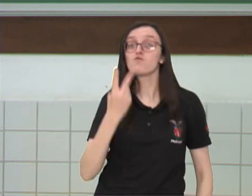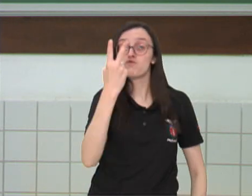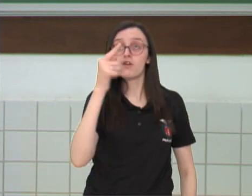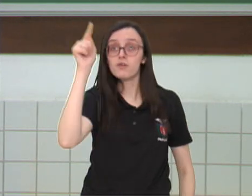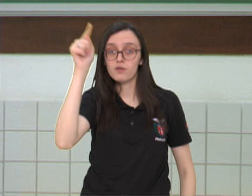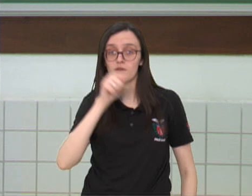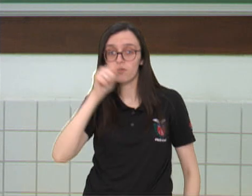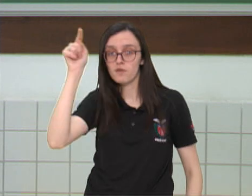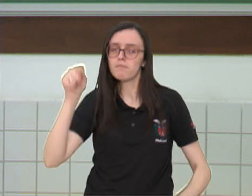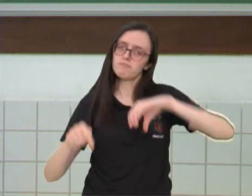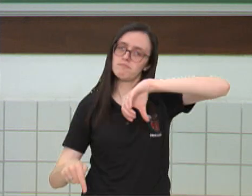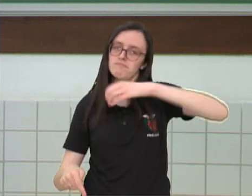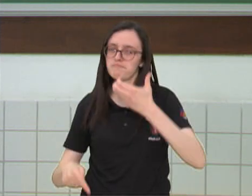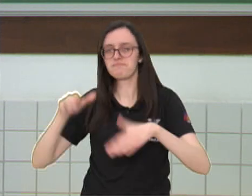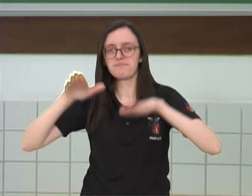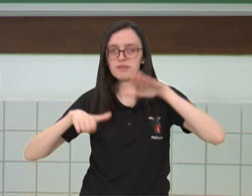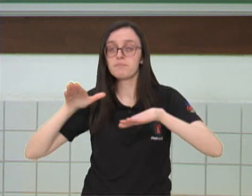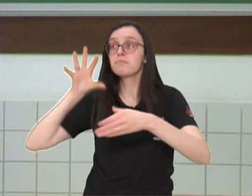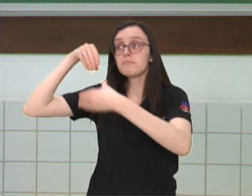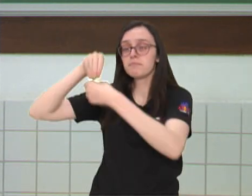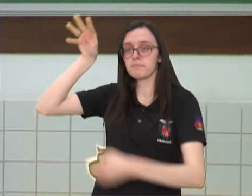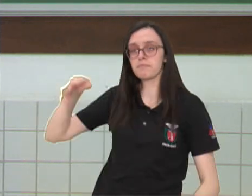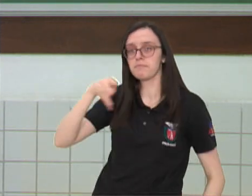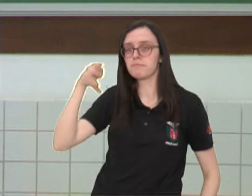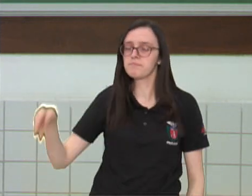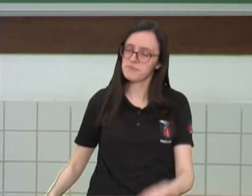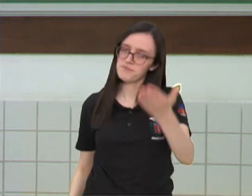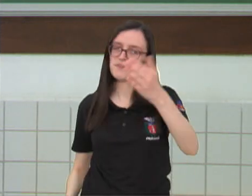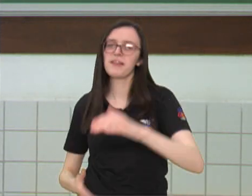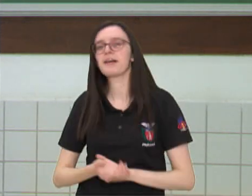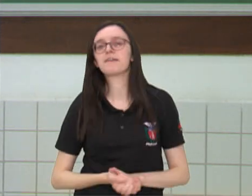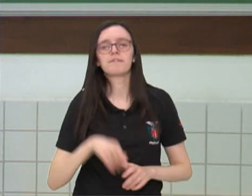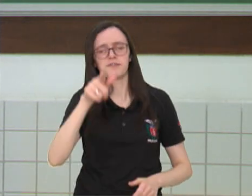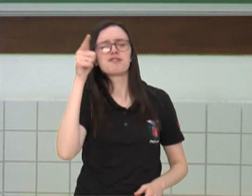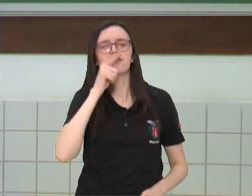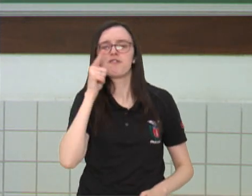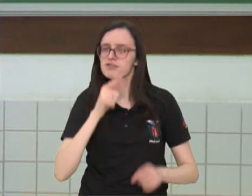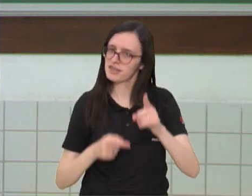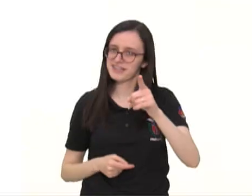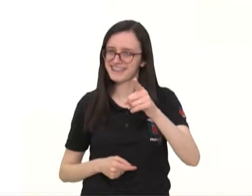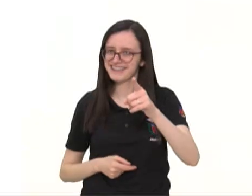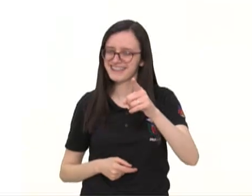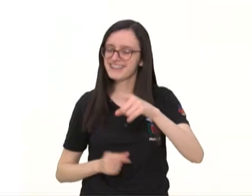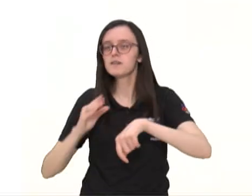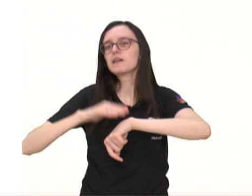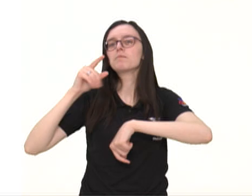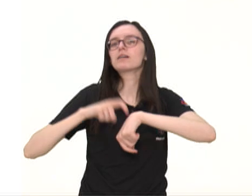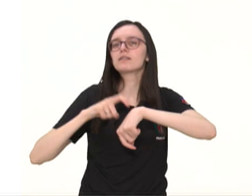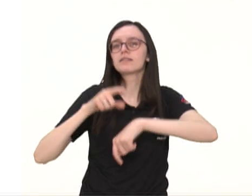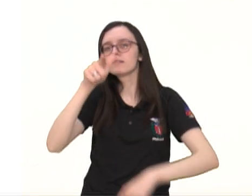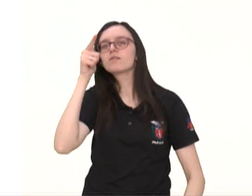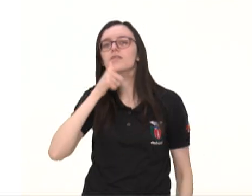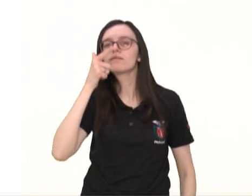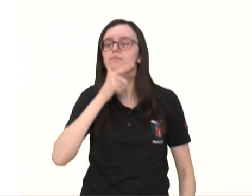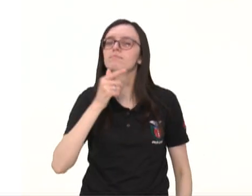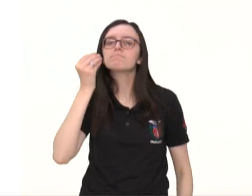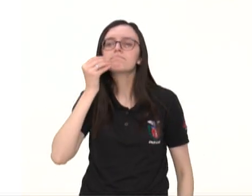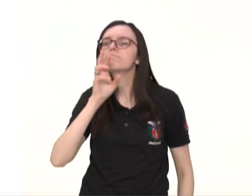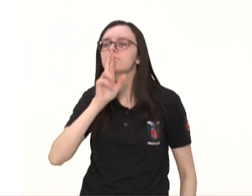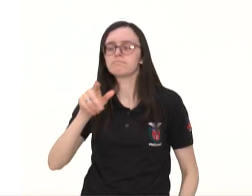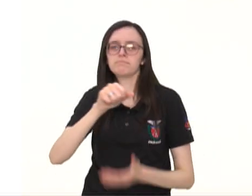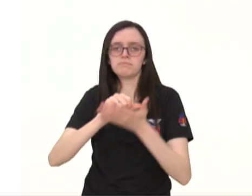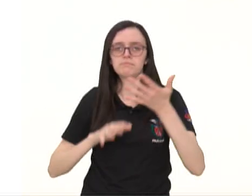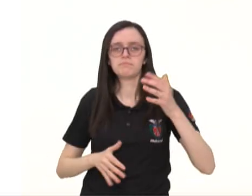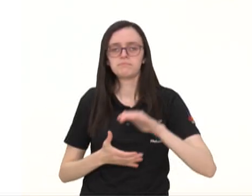parábolas no mesmo plano cartesiano. Vá lá, você consegue, hein? Mais uns minutinhos para terminar esse